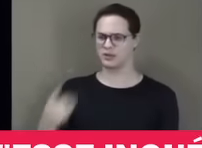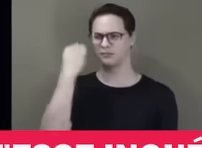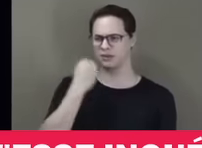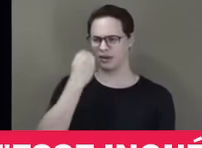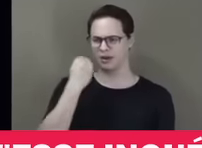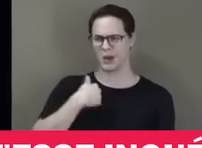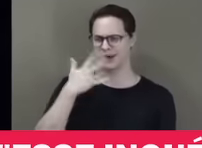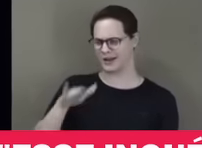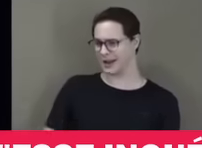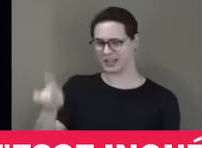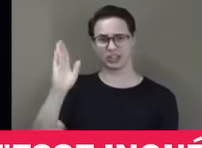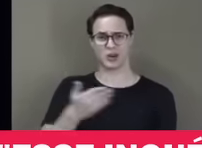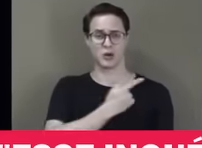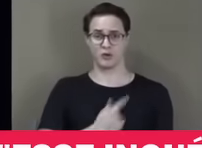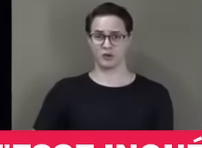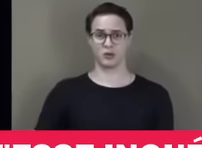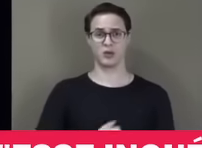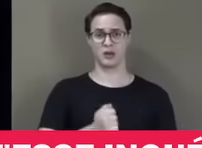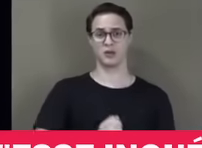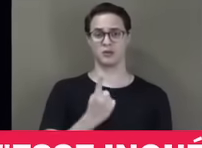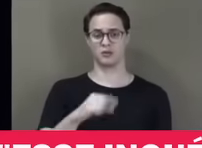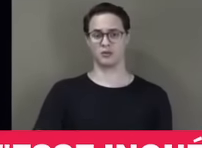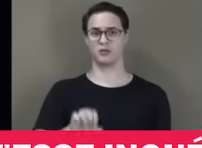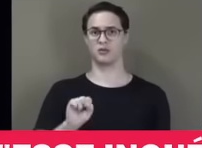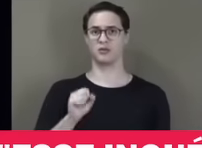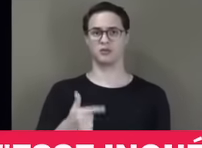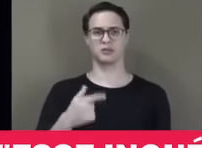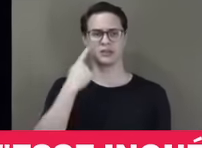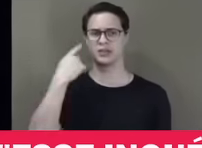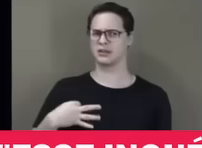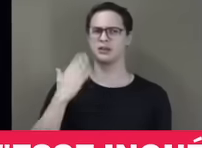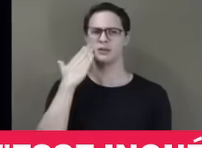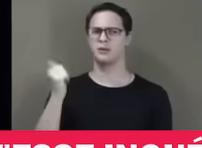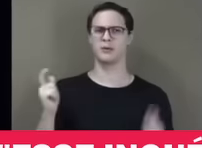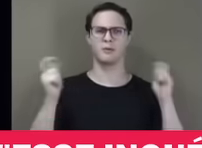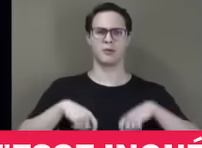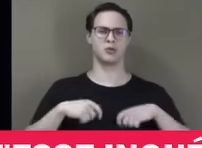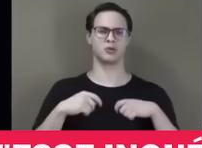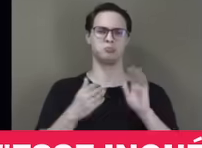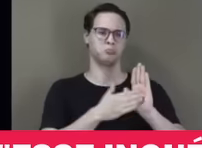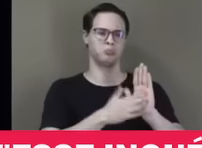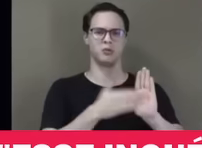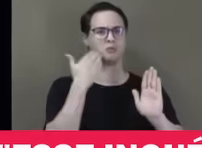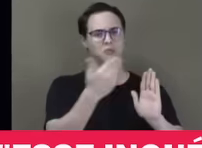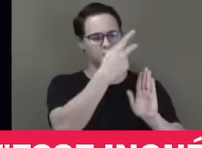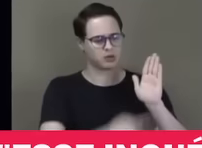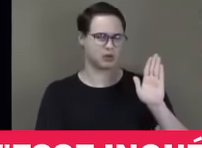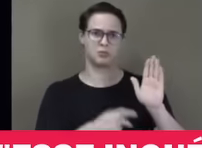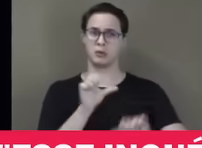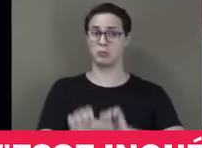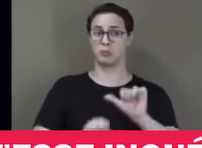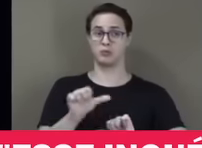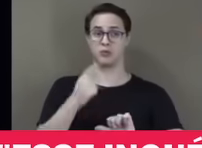era governador no longínquo ano de 1982, com certeza sabe que pode apresentar um projeto para rever e dizer que todos os